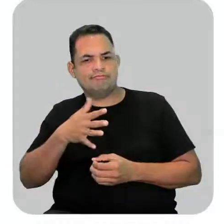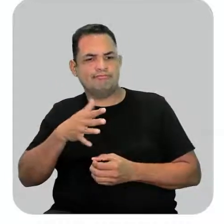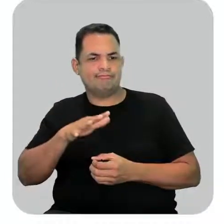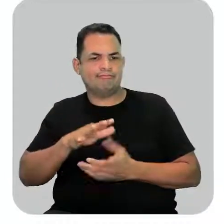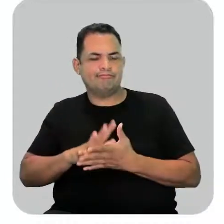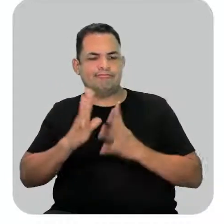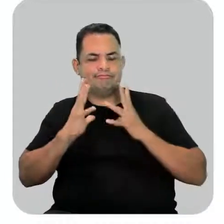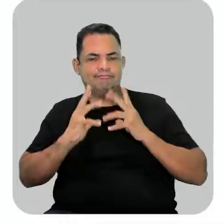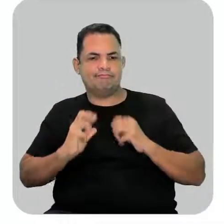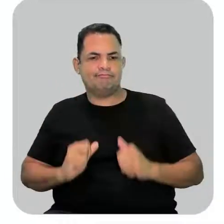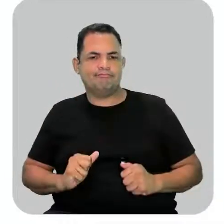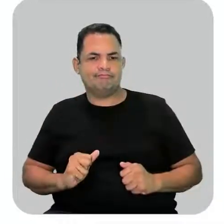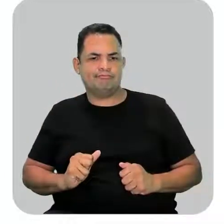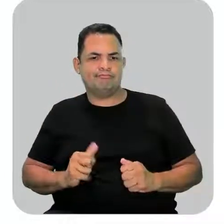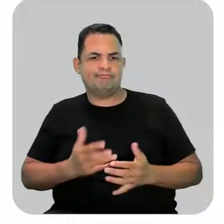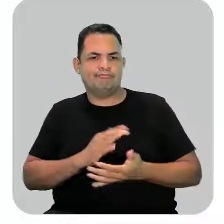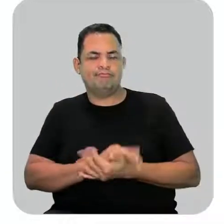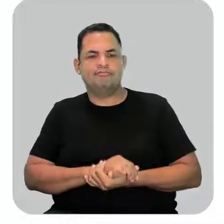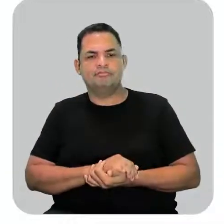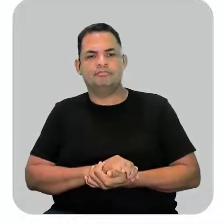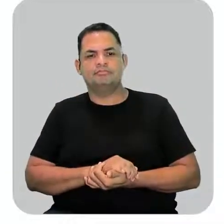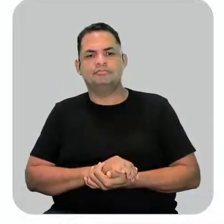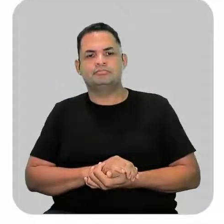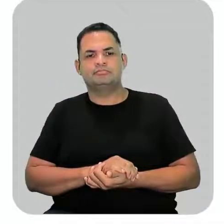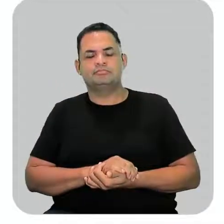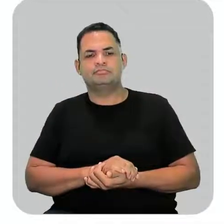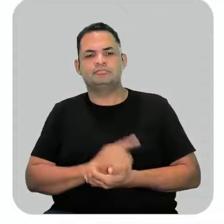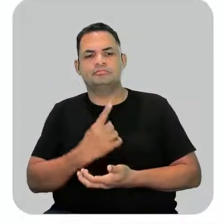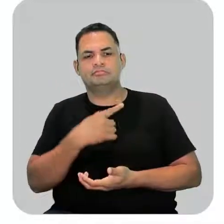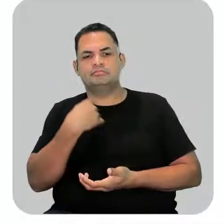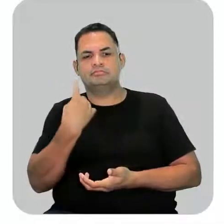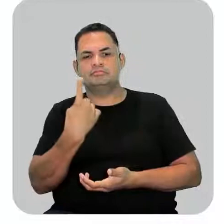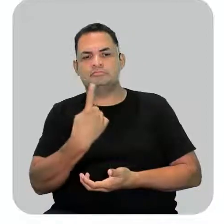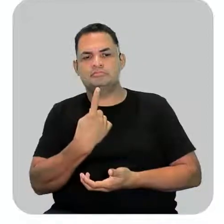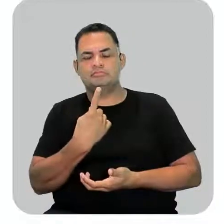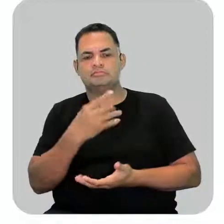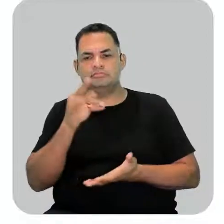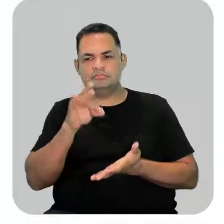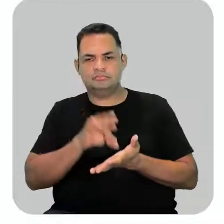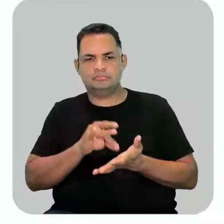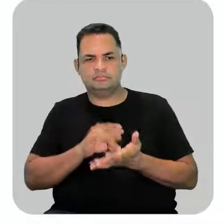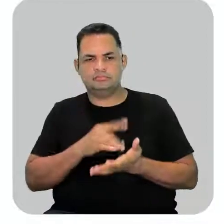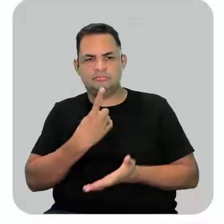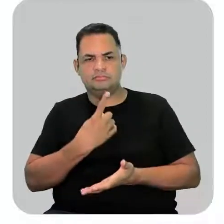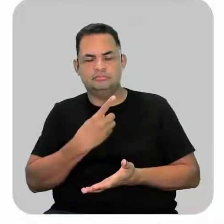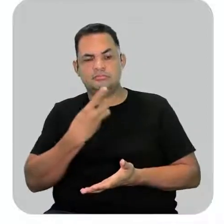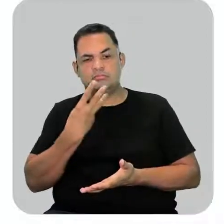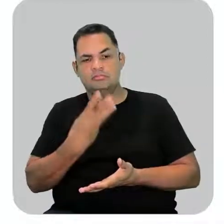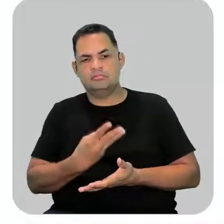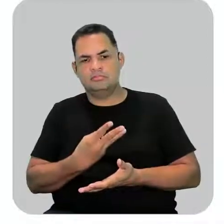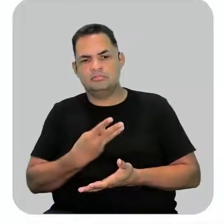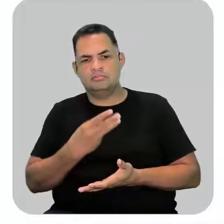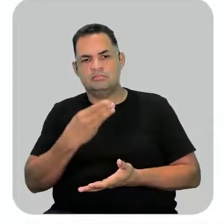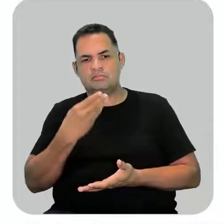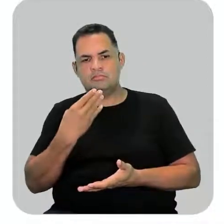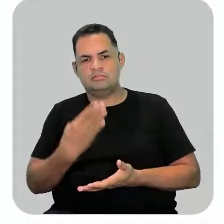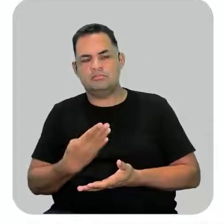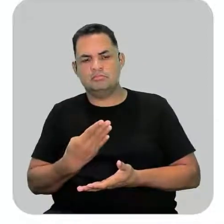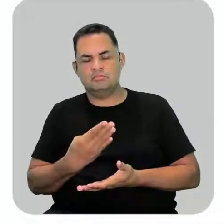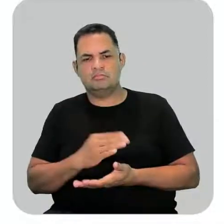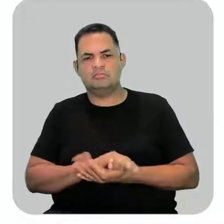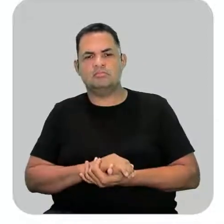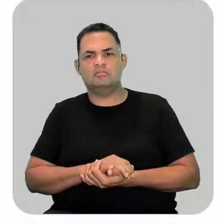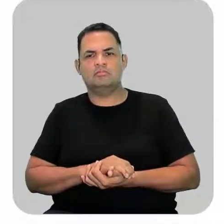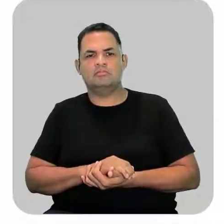relativamente limpo, tá, pessoal? Né? E aí nós temos como verdadeira a 1, 3 e a